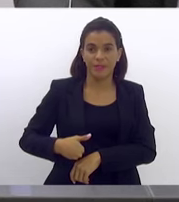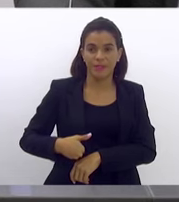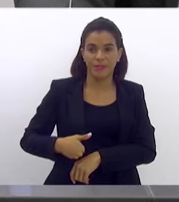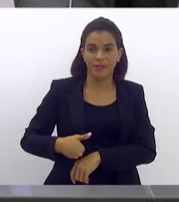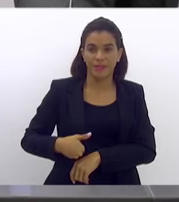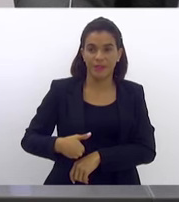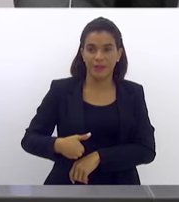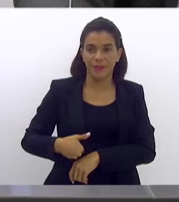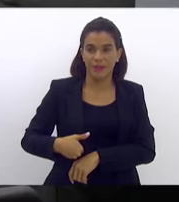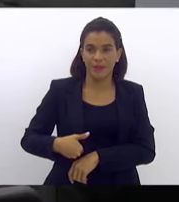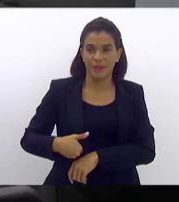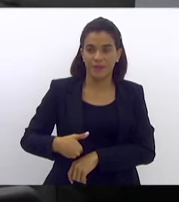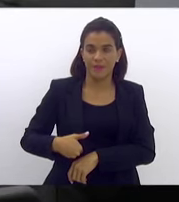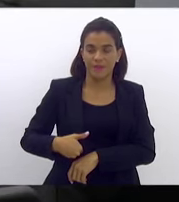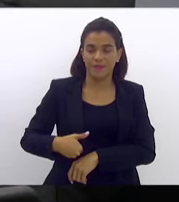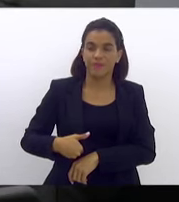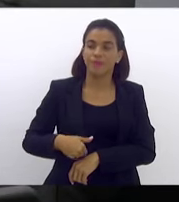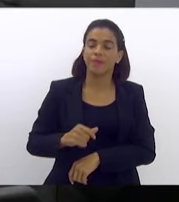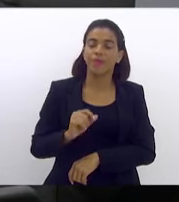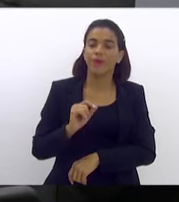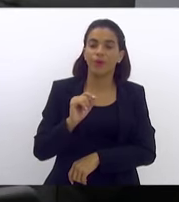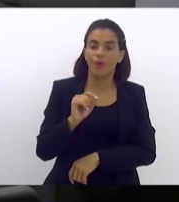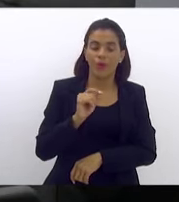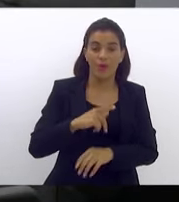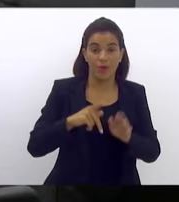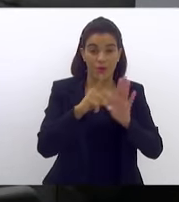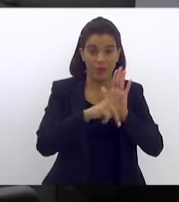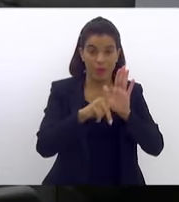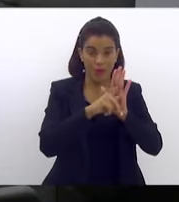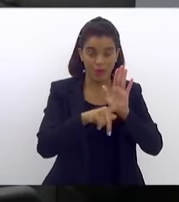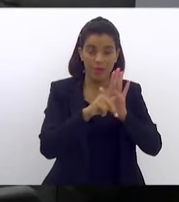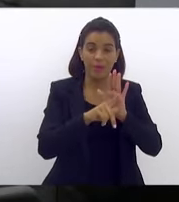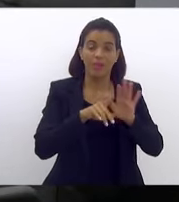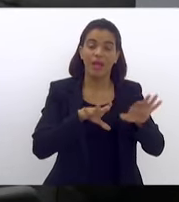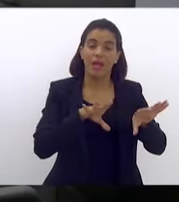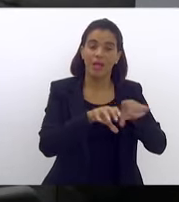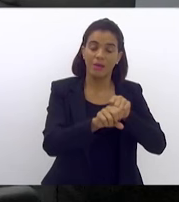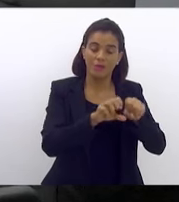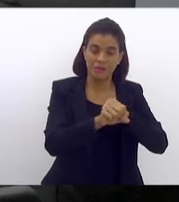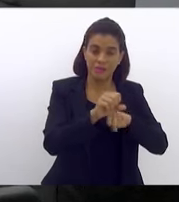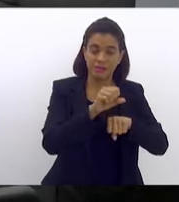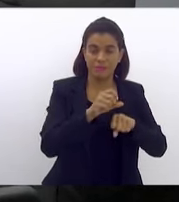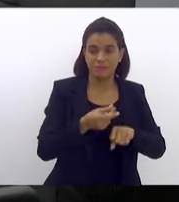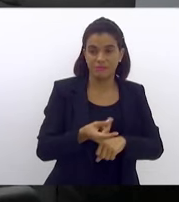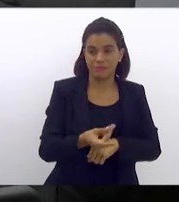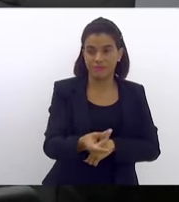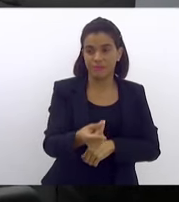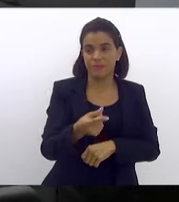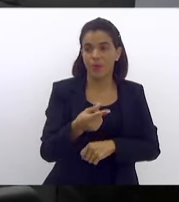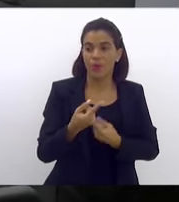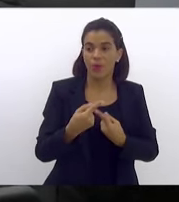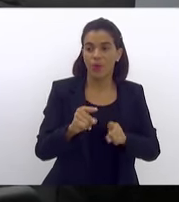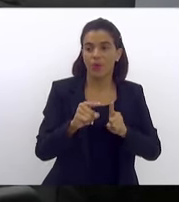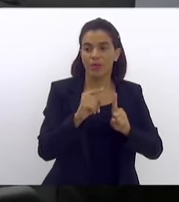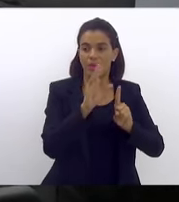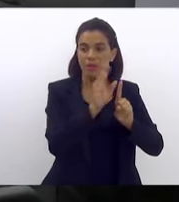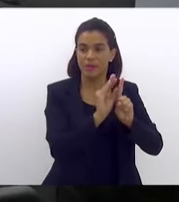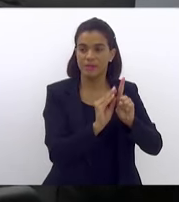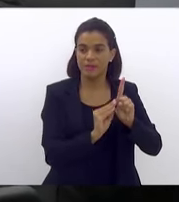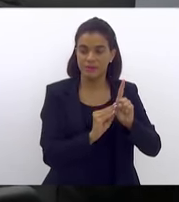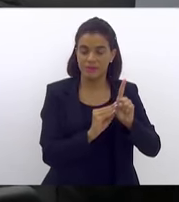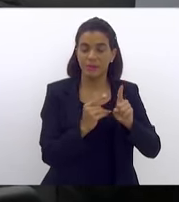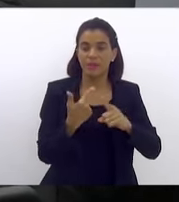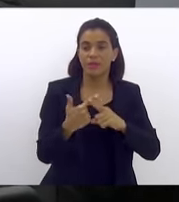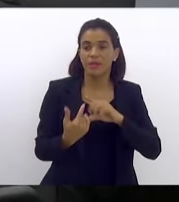direta e indireta o programa de prevenção capacitação e enfrentamento permanente ao asseto sexual porque